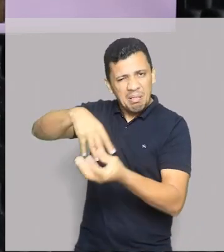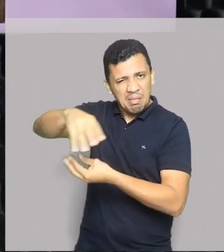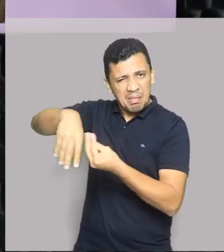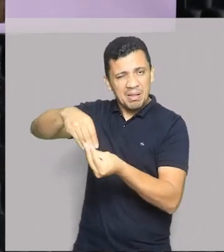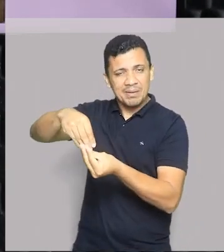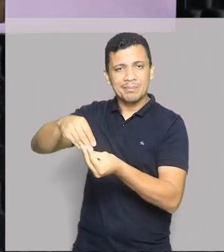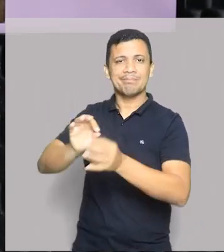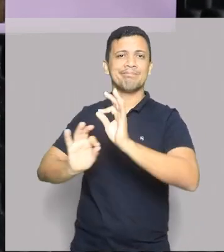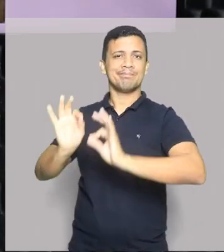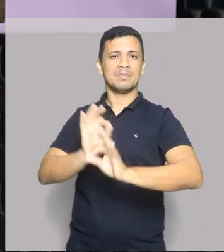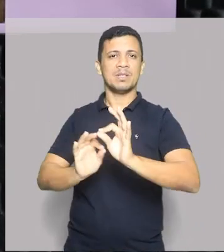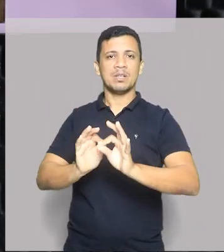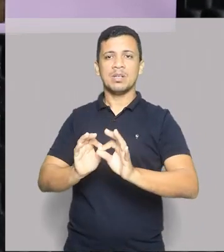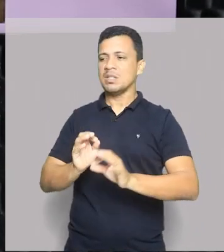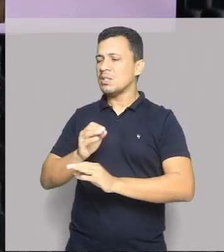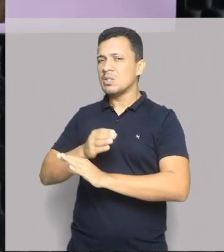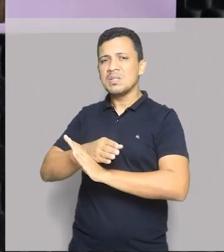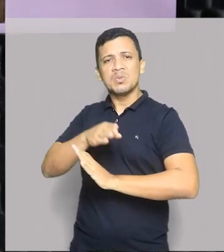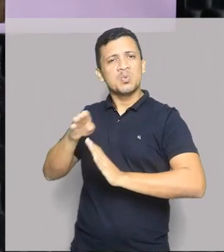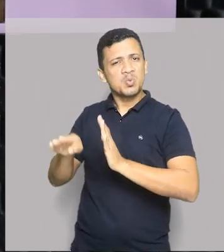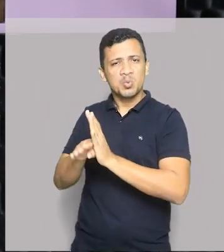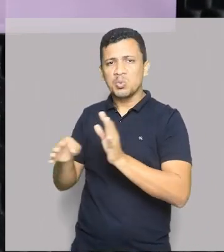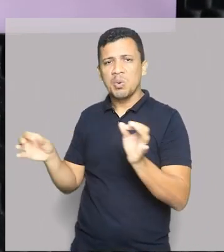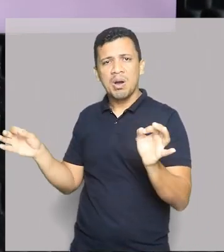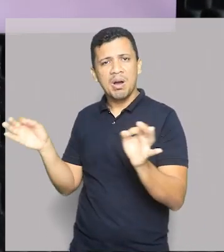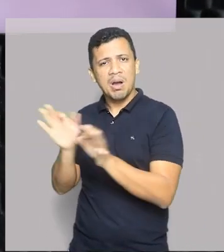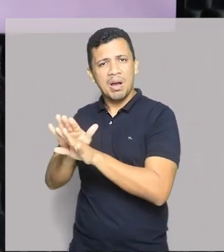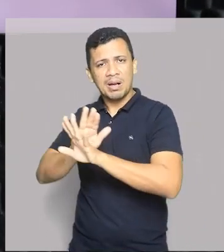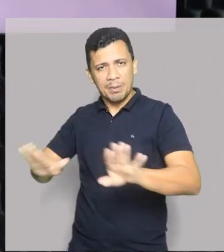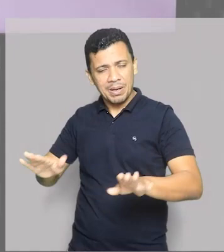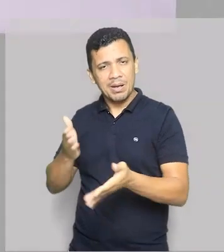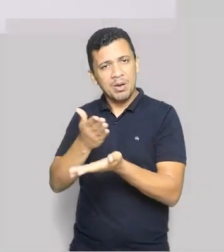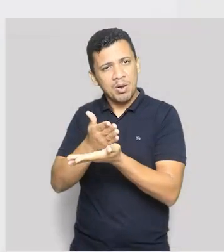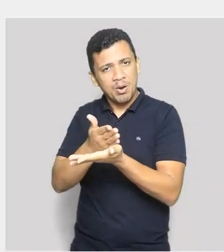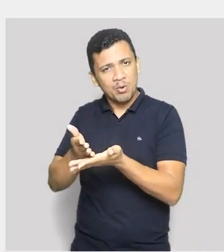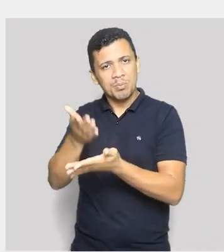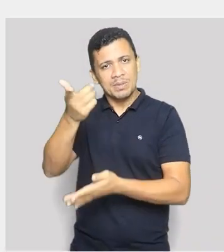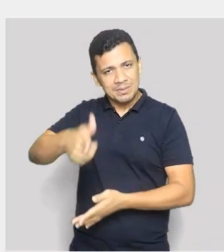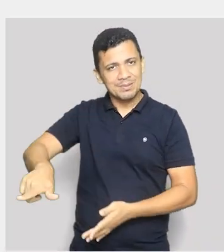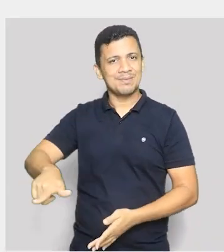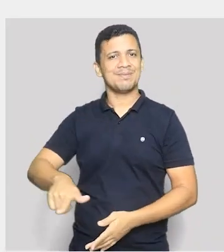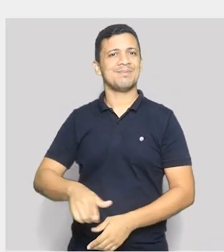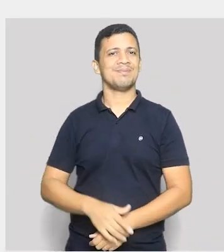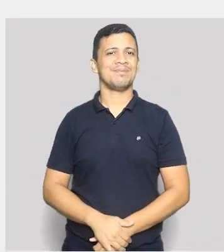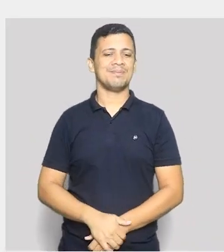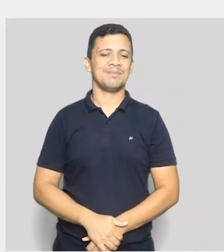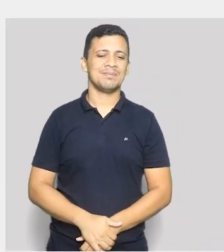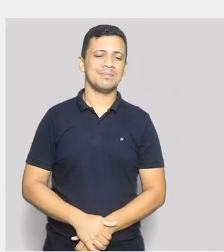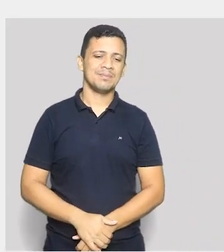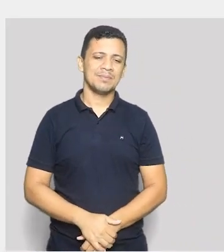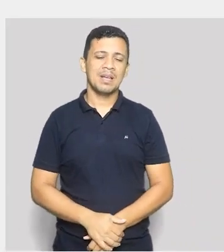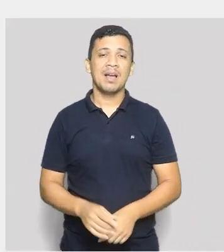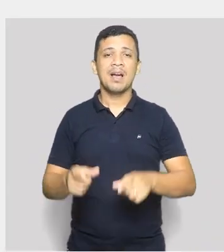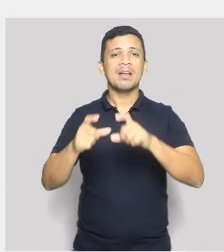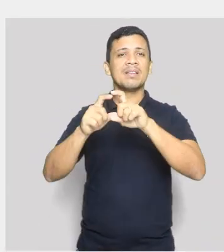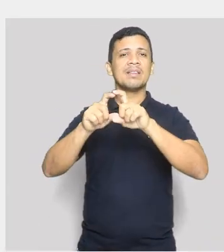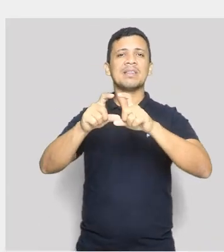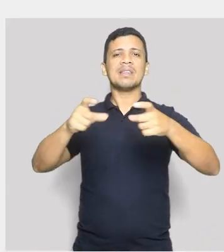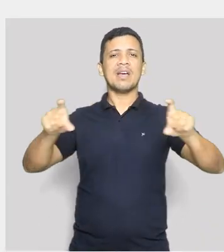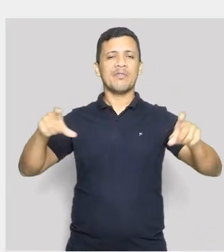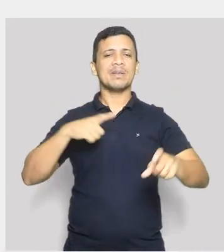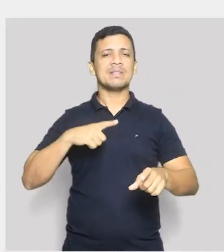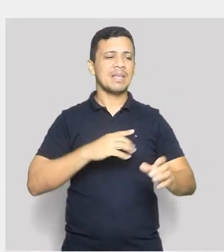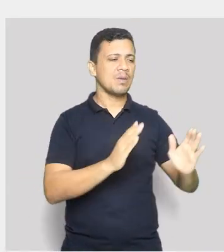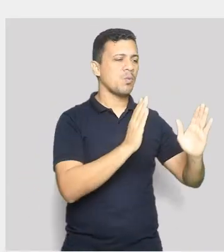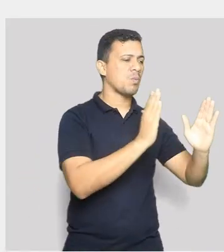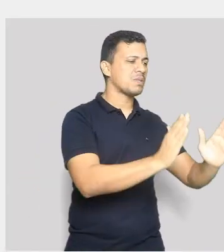tudo acabar, a gente recomeça. A questão explora o seguinte. Na frase acima, há uma